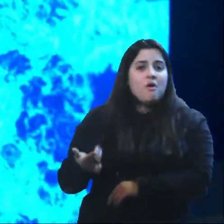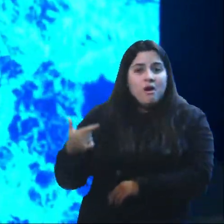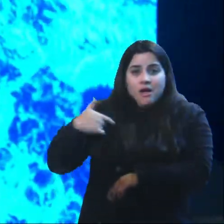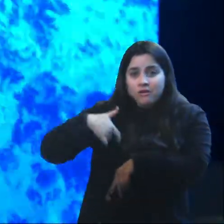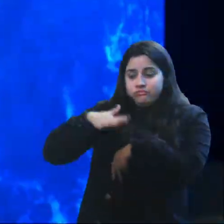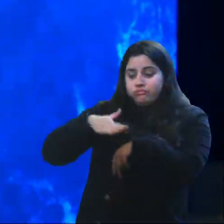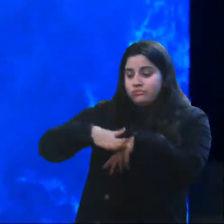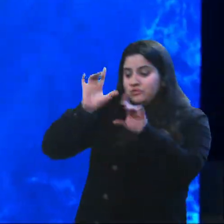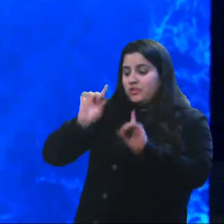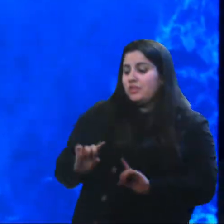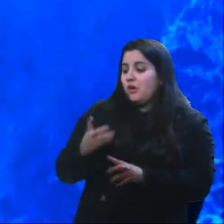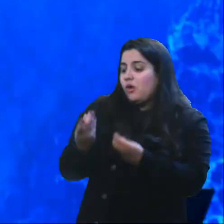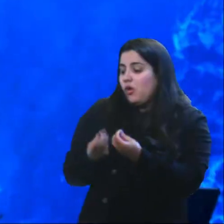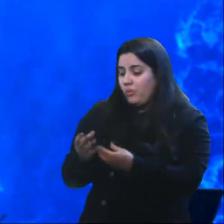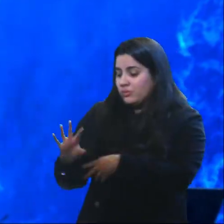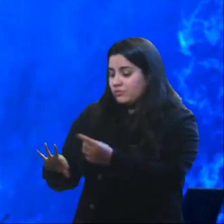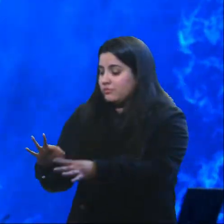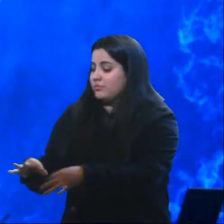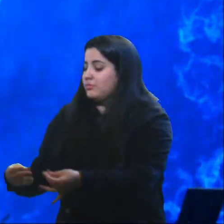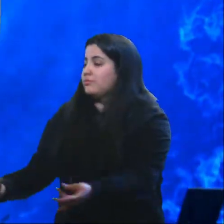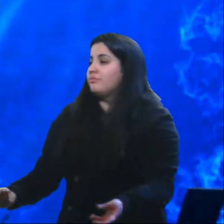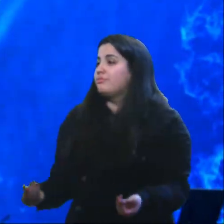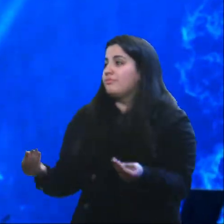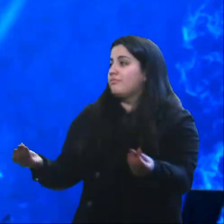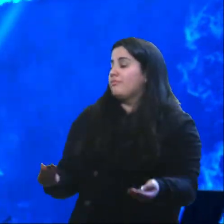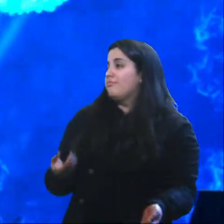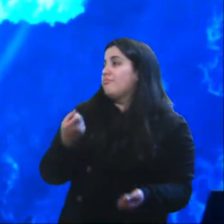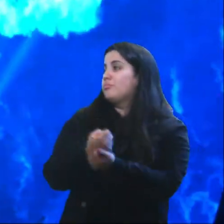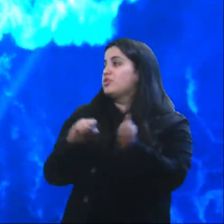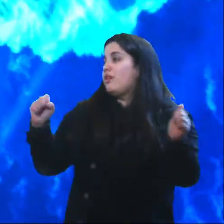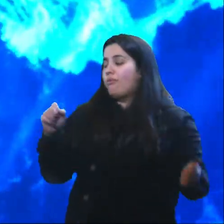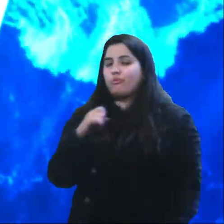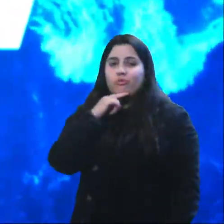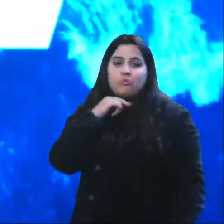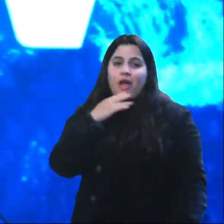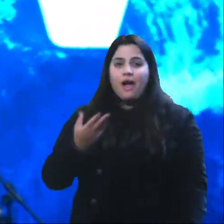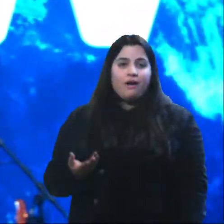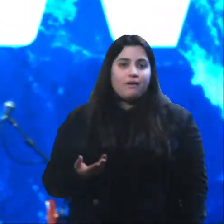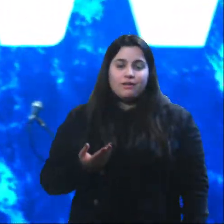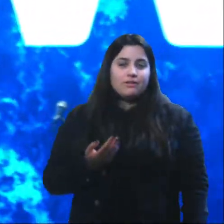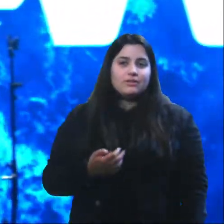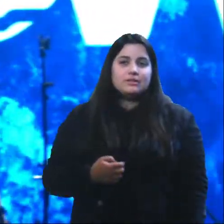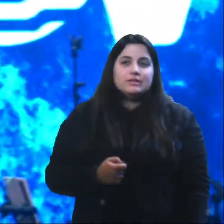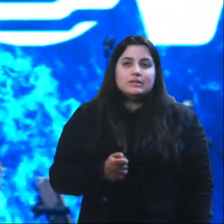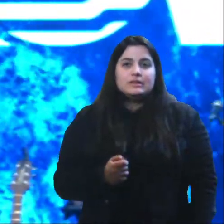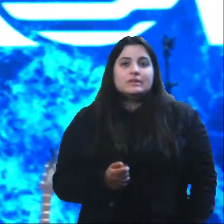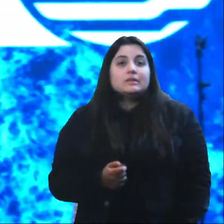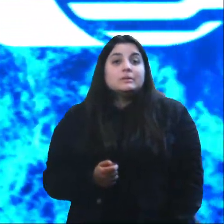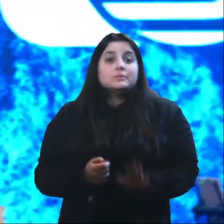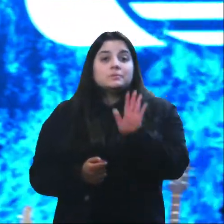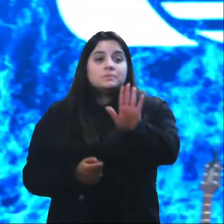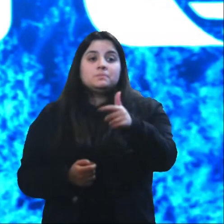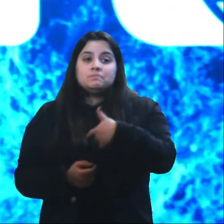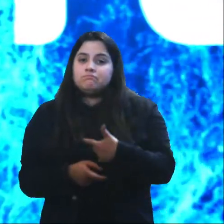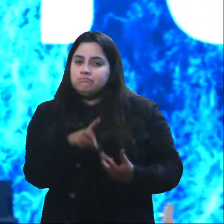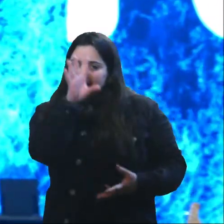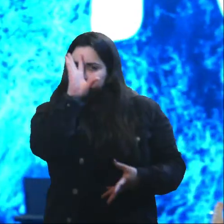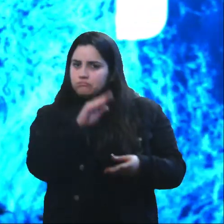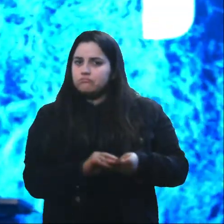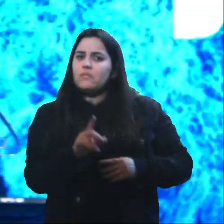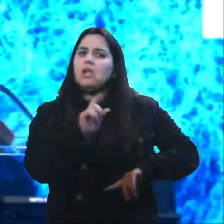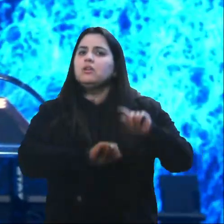de amarrar as suas sandálias. E quando nós entendemos quem mora dentro da